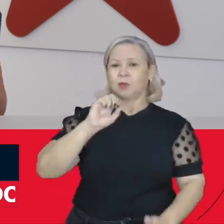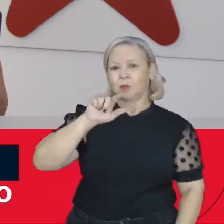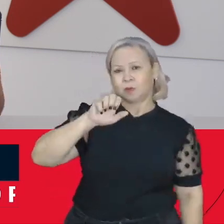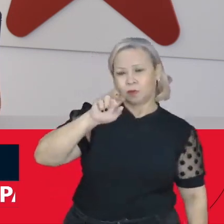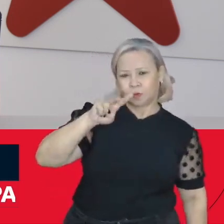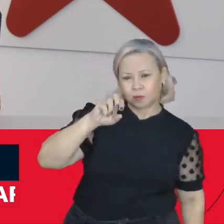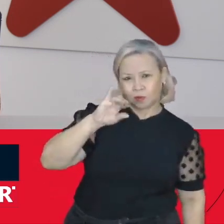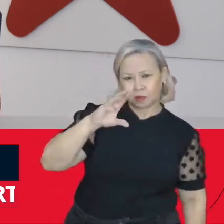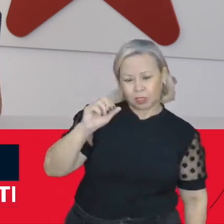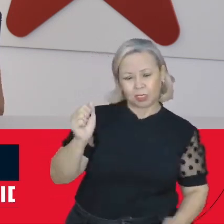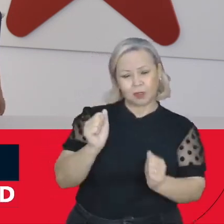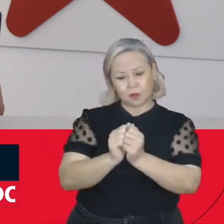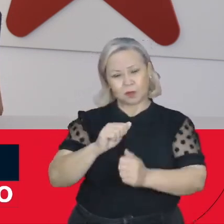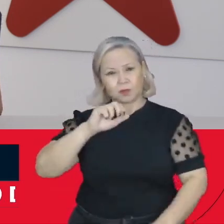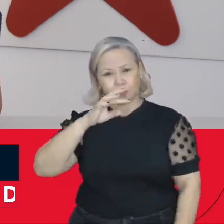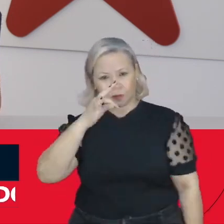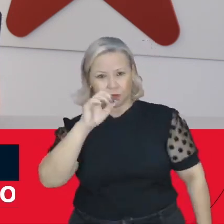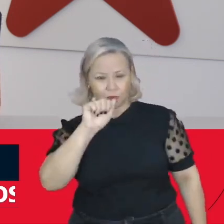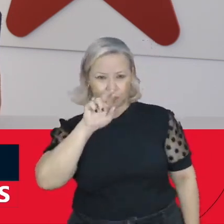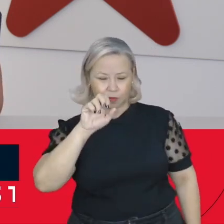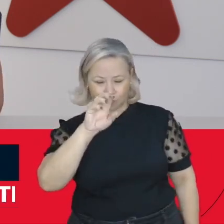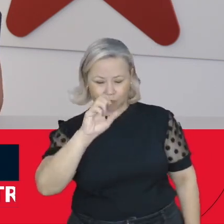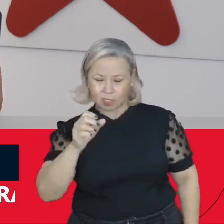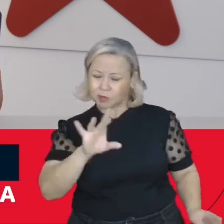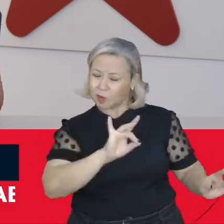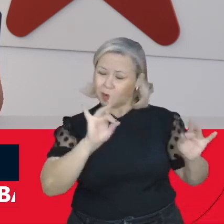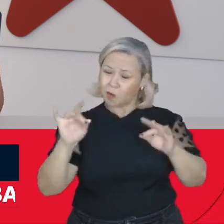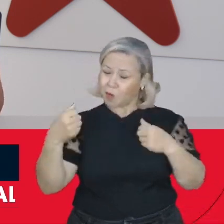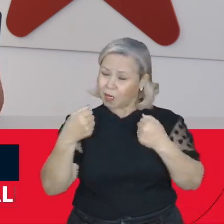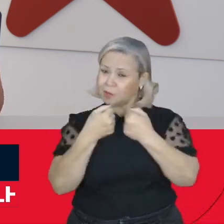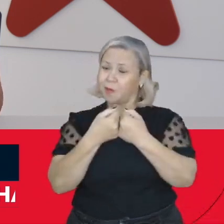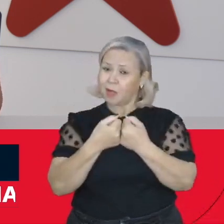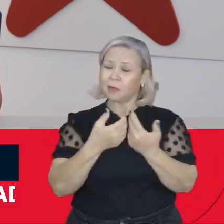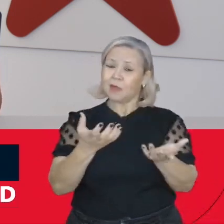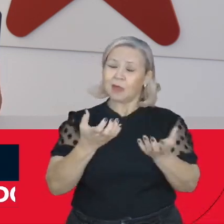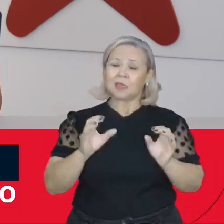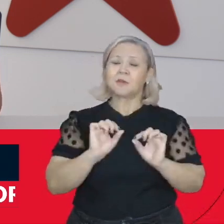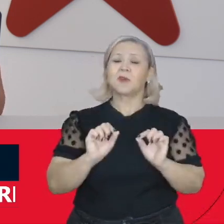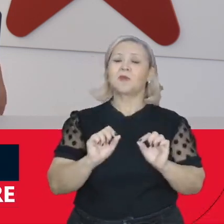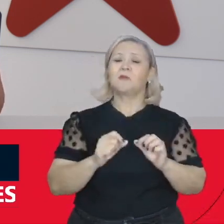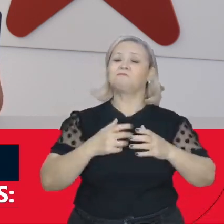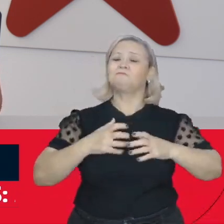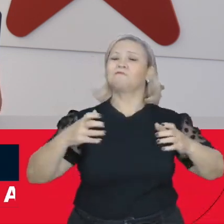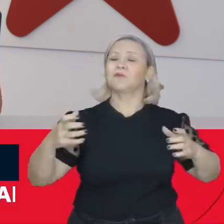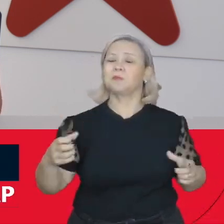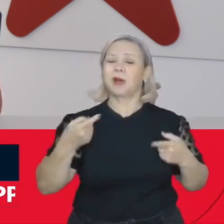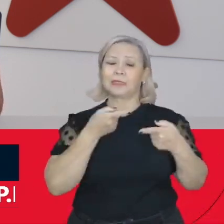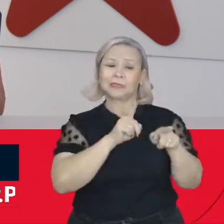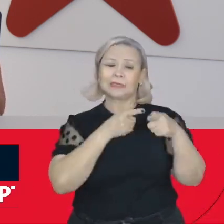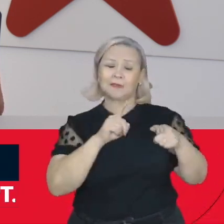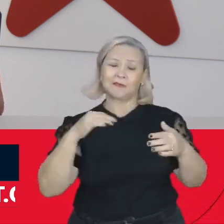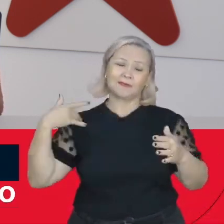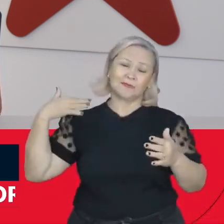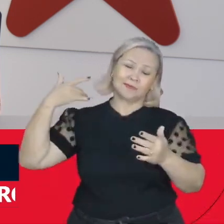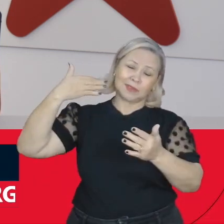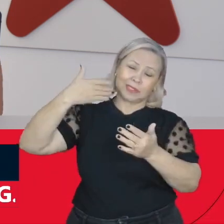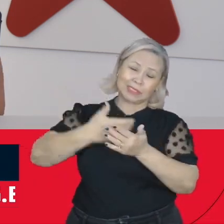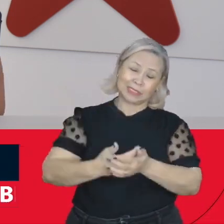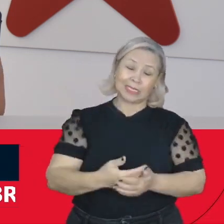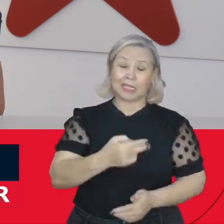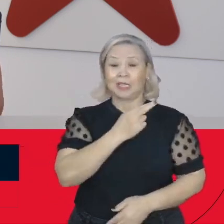muito bonito aqui ver a gauchada toda muito animada aqui com essas palavras. E o PT gaúcho tem história, né, candidato? Ele